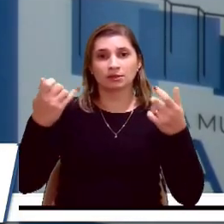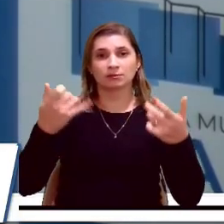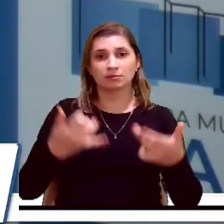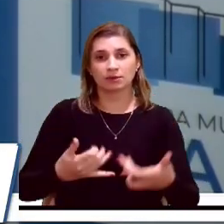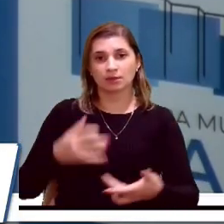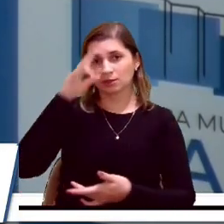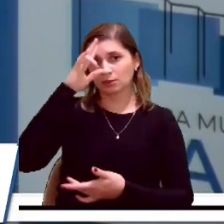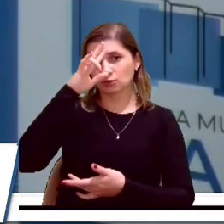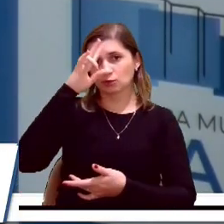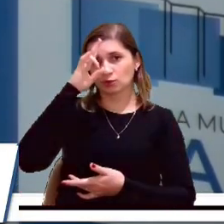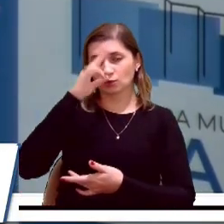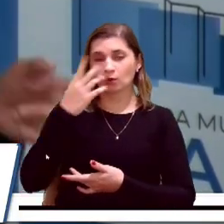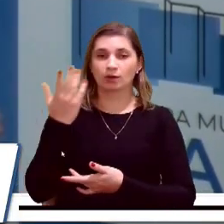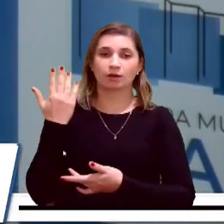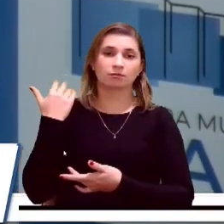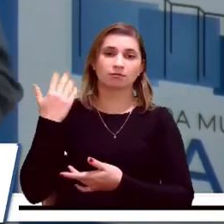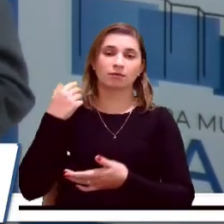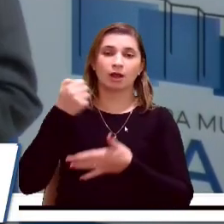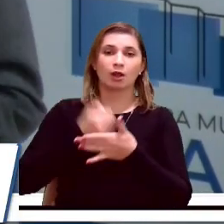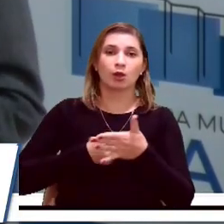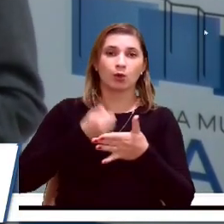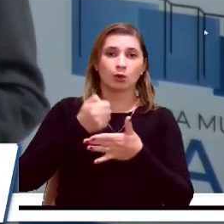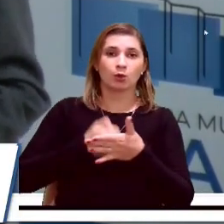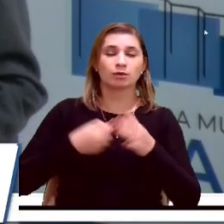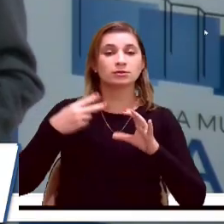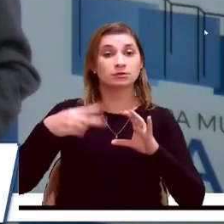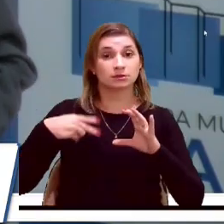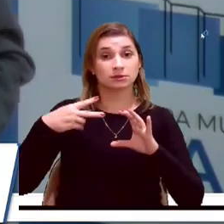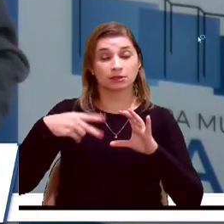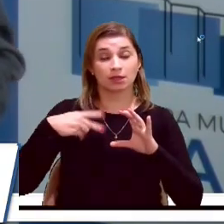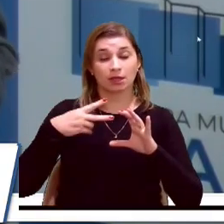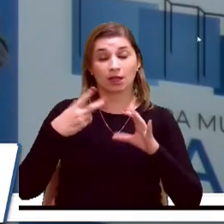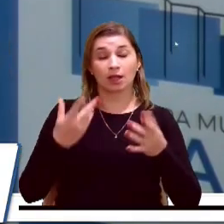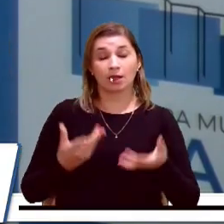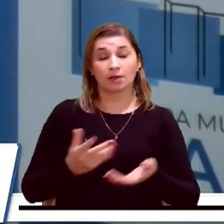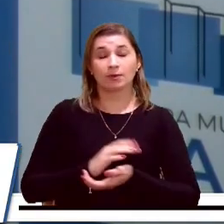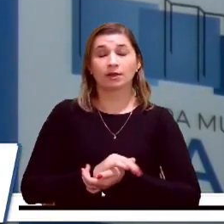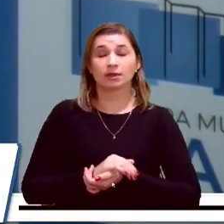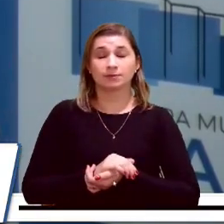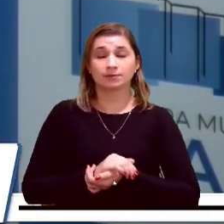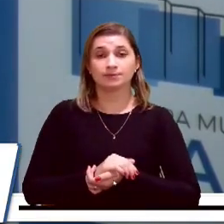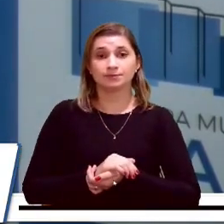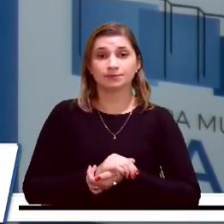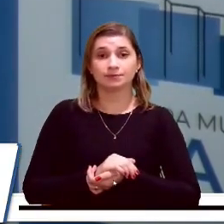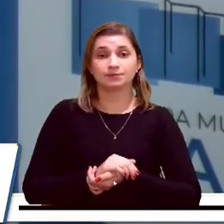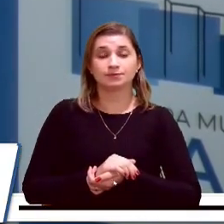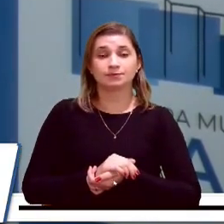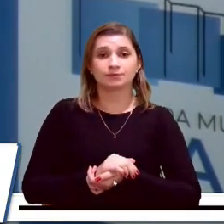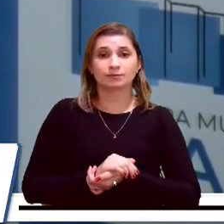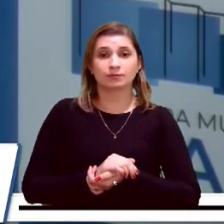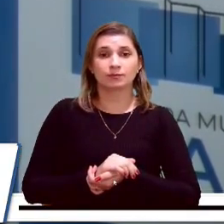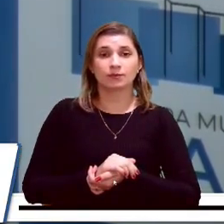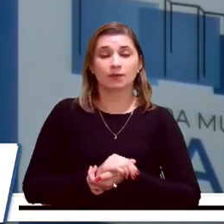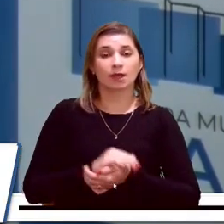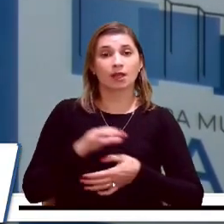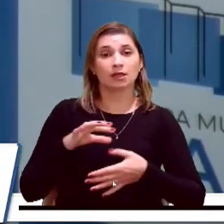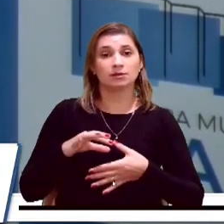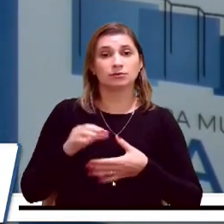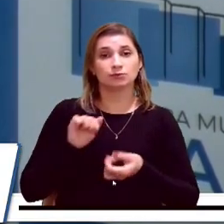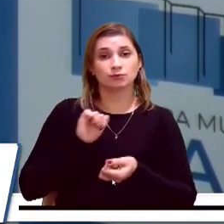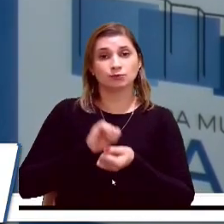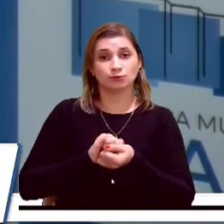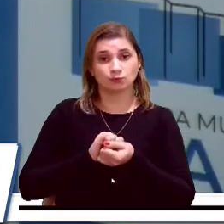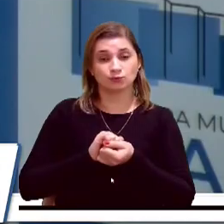uma luta da Câmara Municipal de Franca, liderada por um